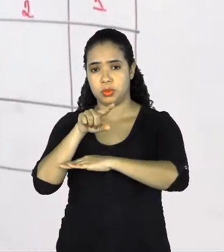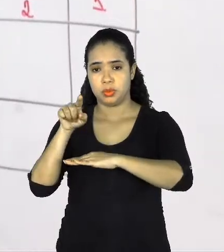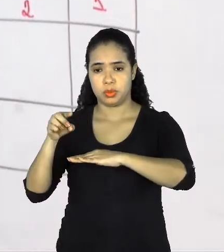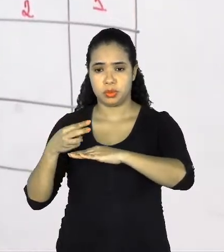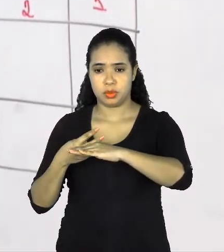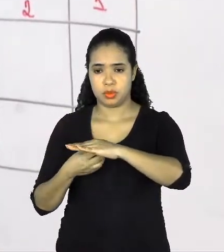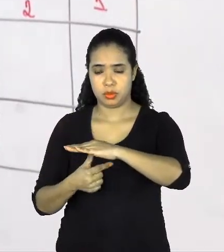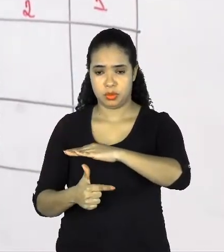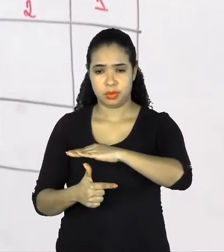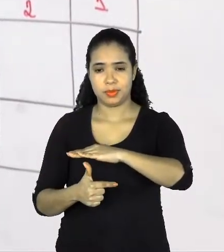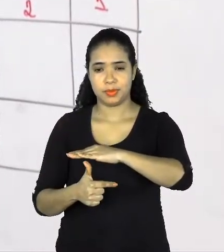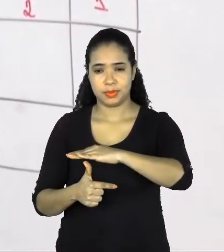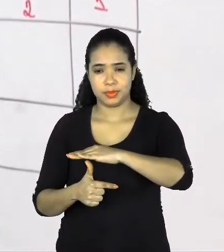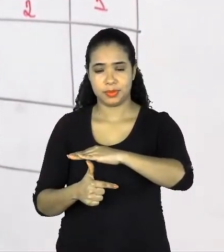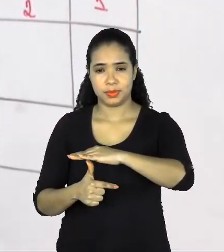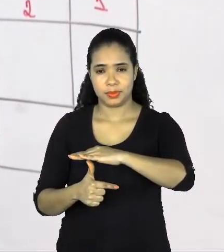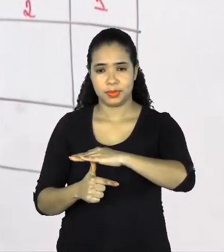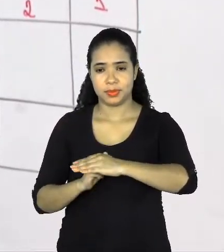raiz de 3 sobre 2.